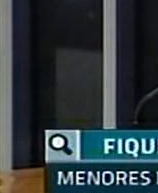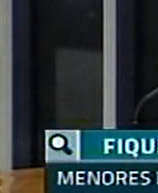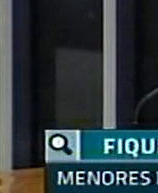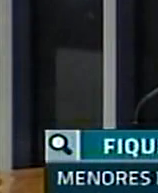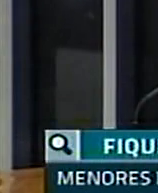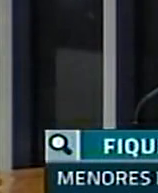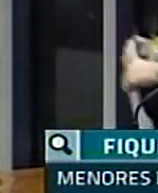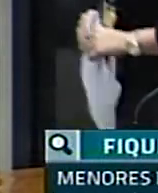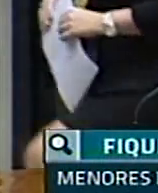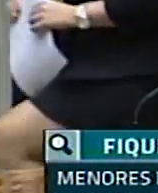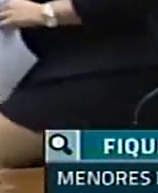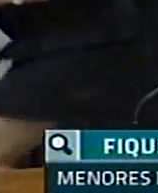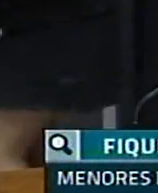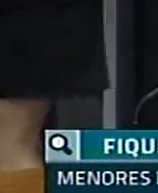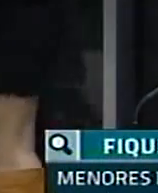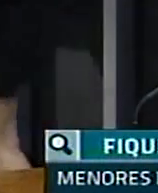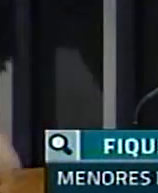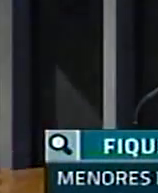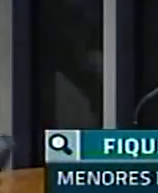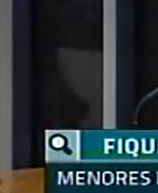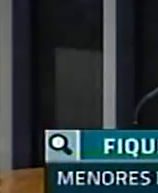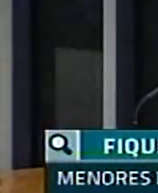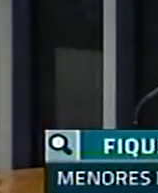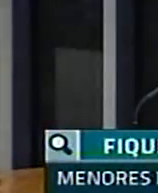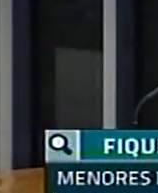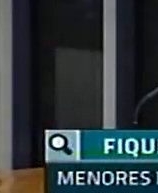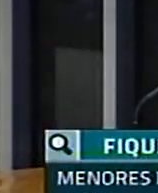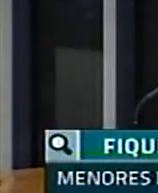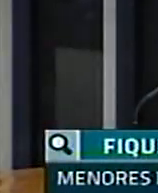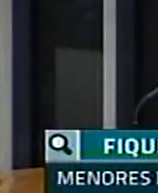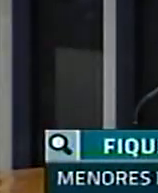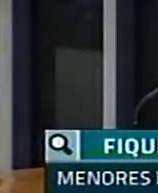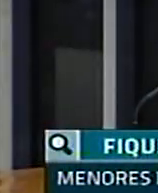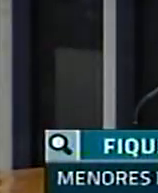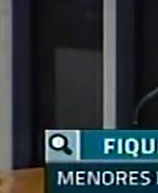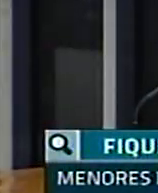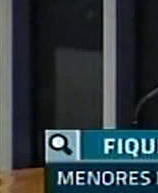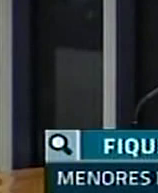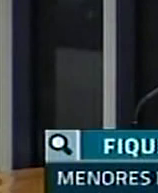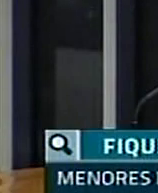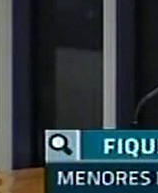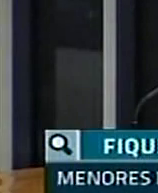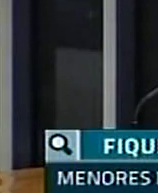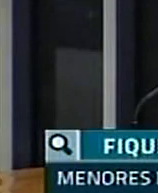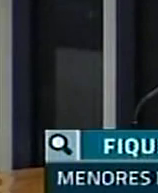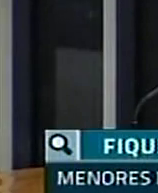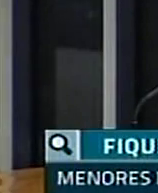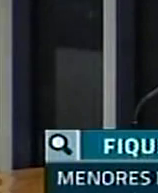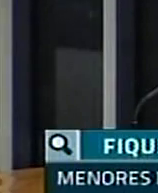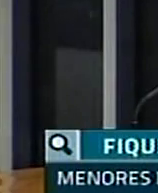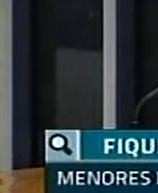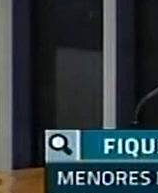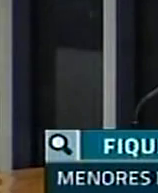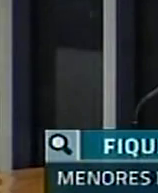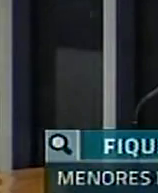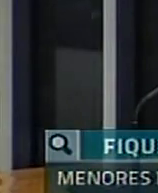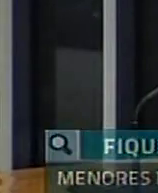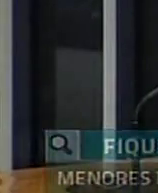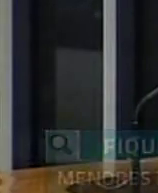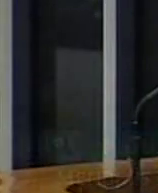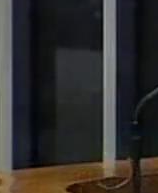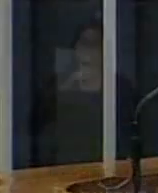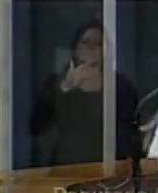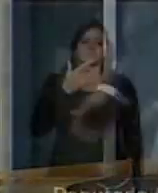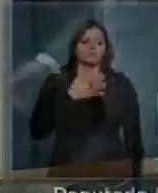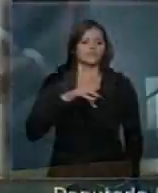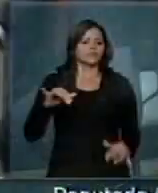das pessoas mais humildes, das pessoas que lamentavelmente dependem do serviço público de saúde e que penam, senhor